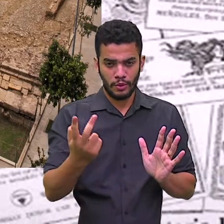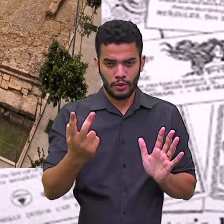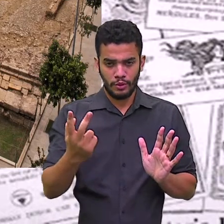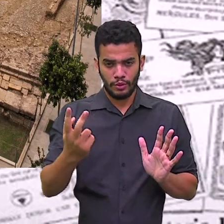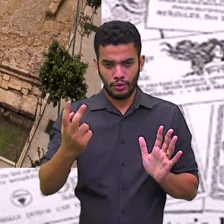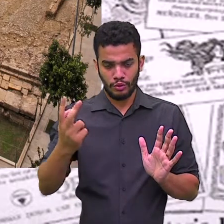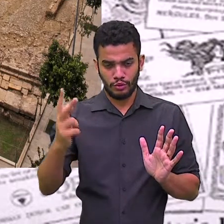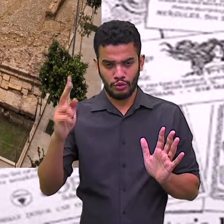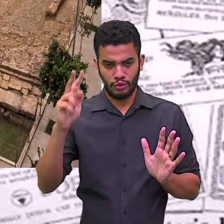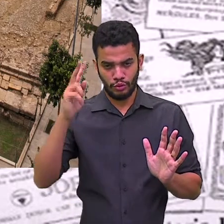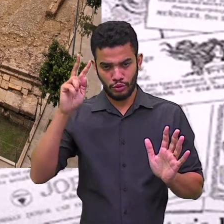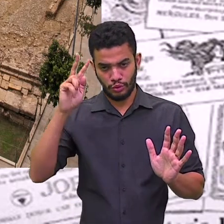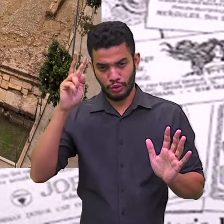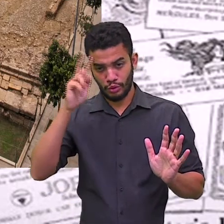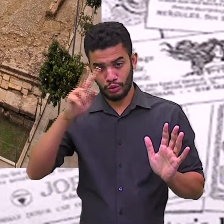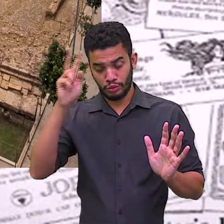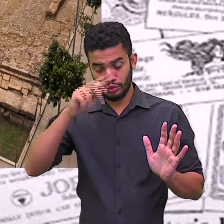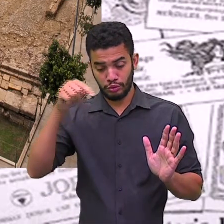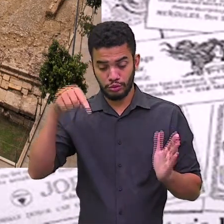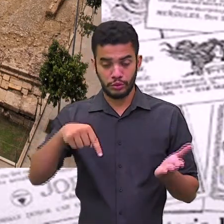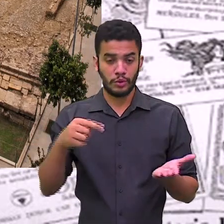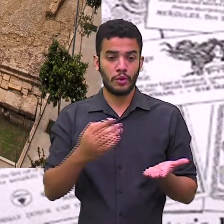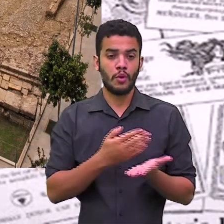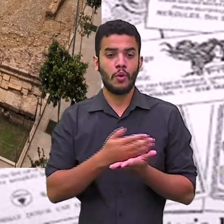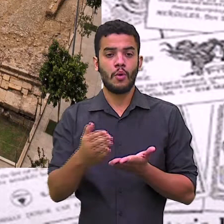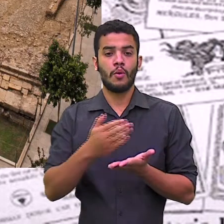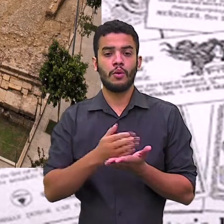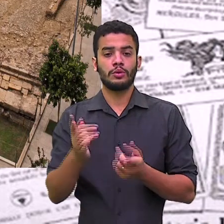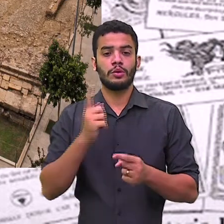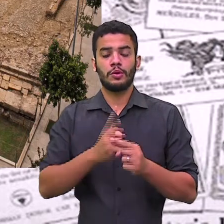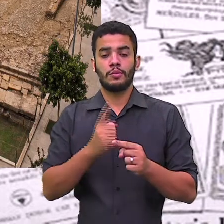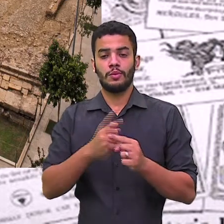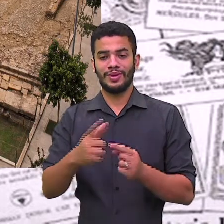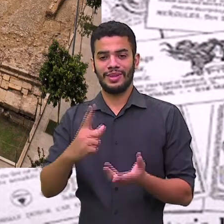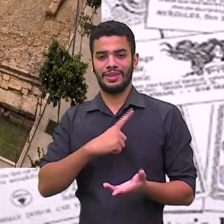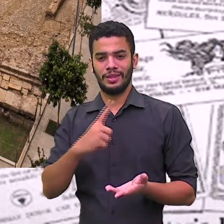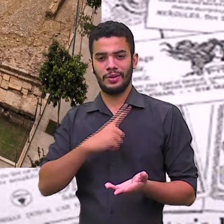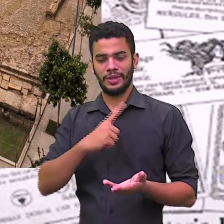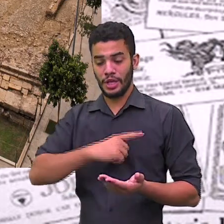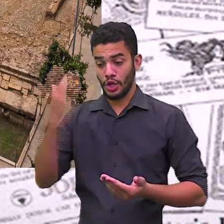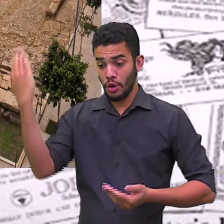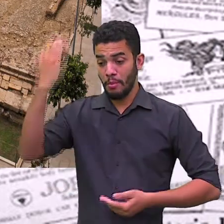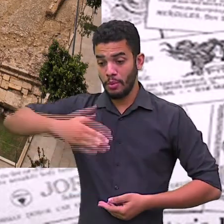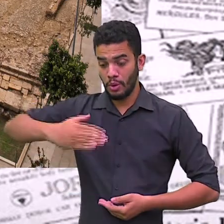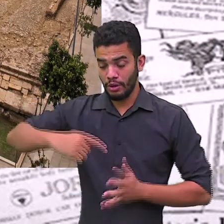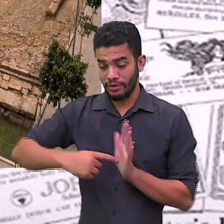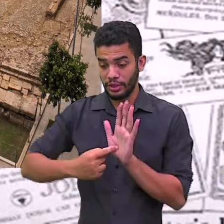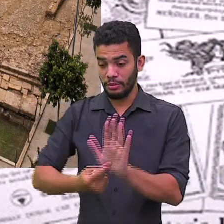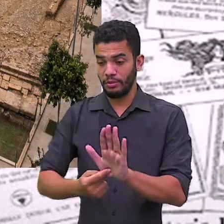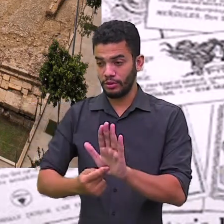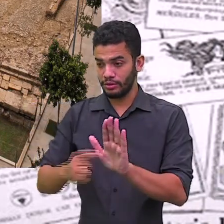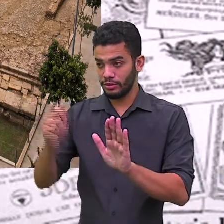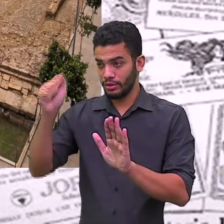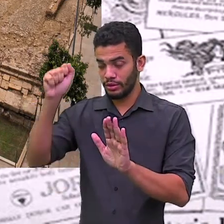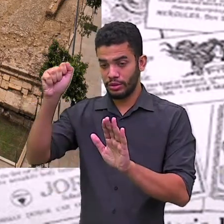de 2017, por ser o único vestígio material da chegada dos